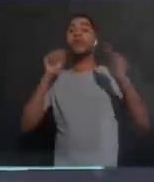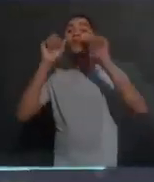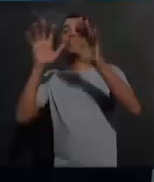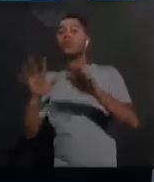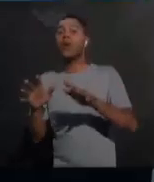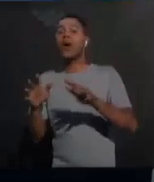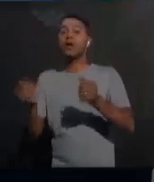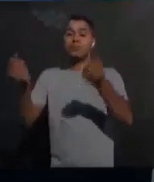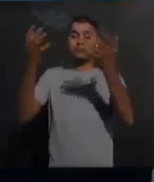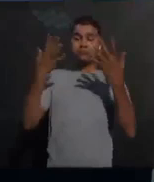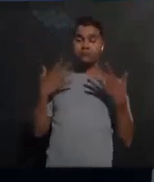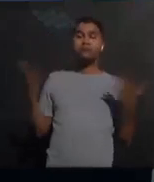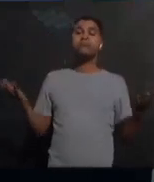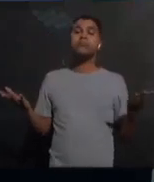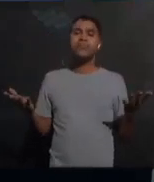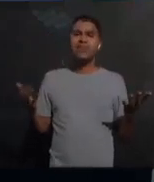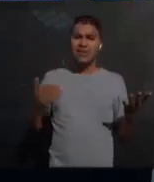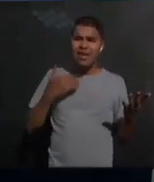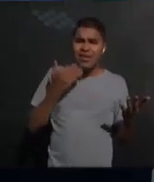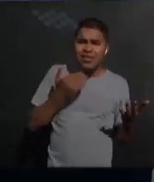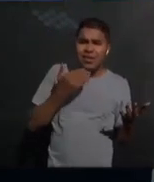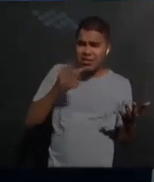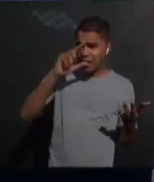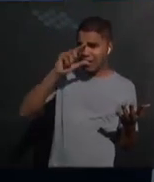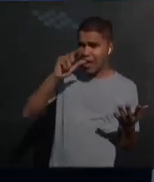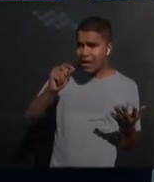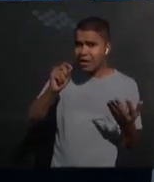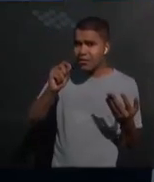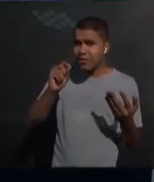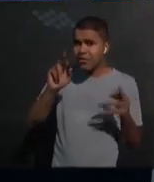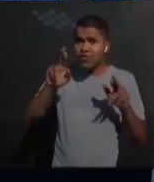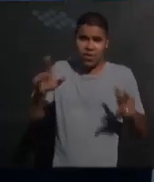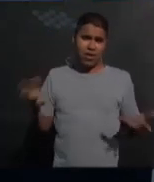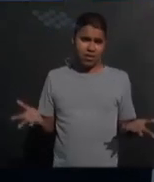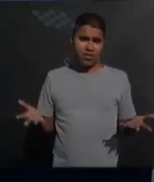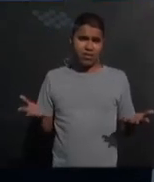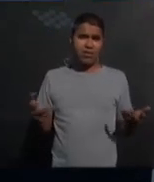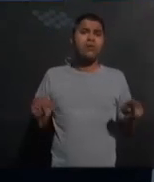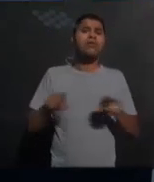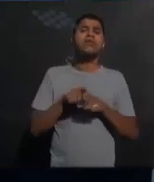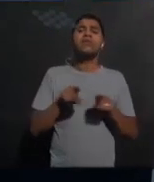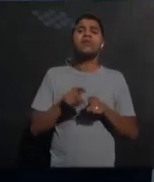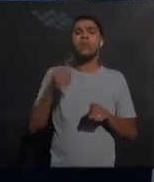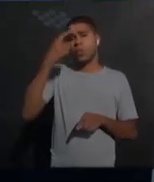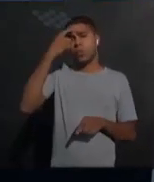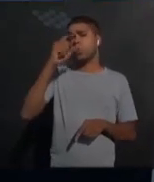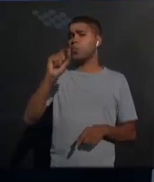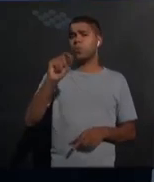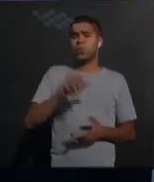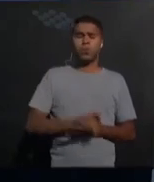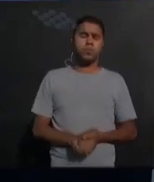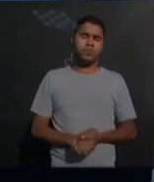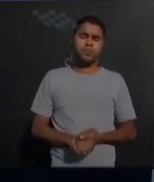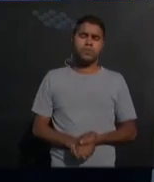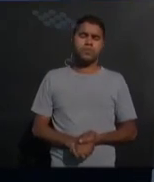a que ia adiantar alguma coisa esse nariz empinado e outra coisa que eu pensei